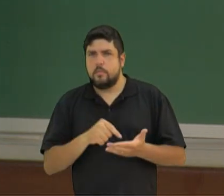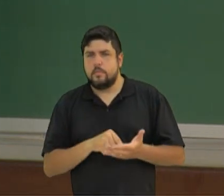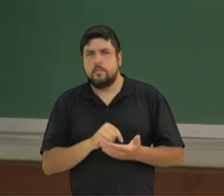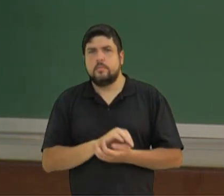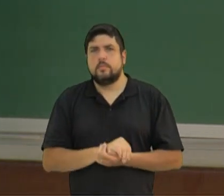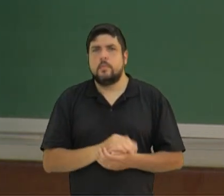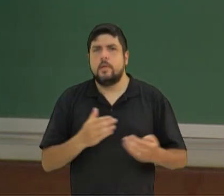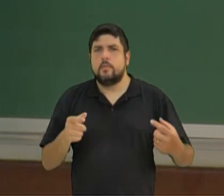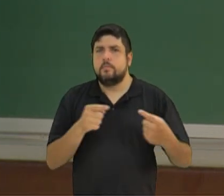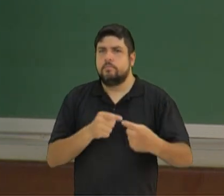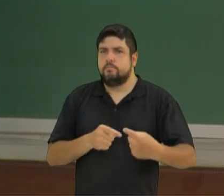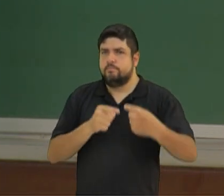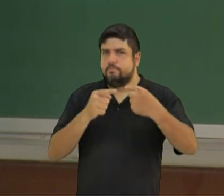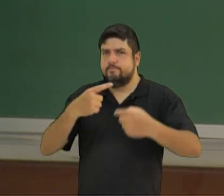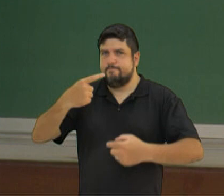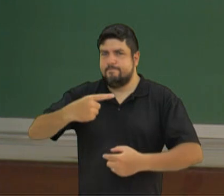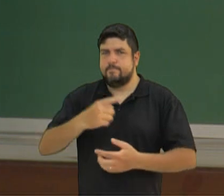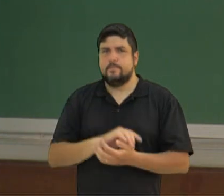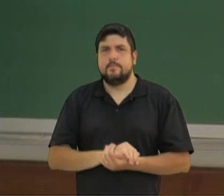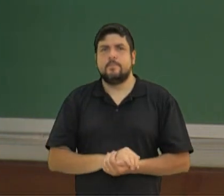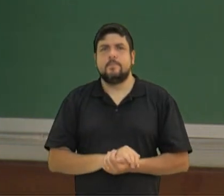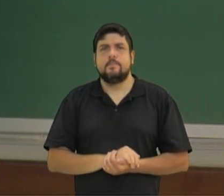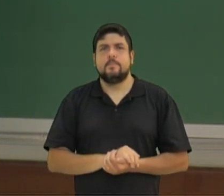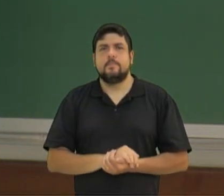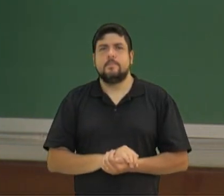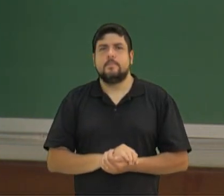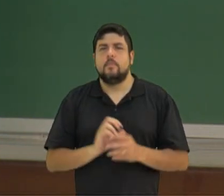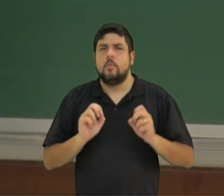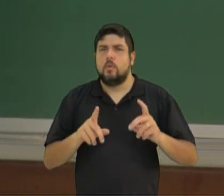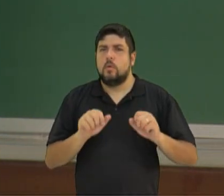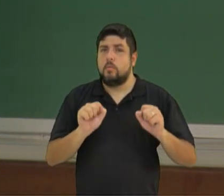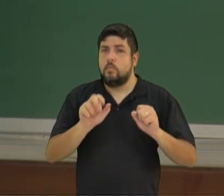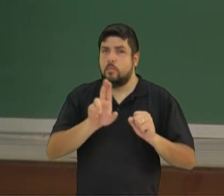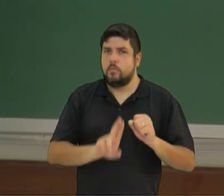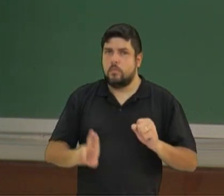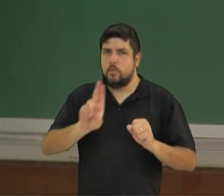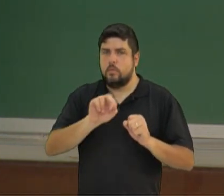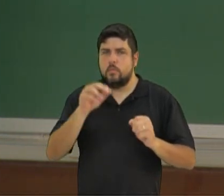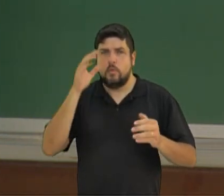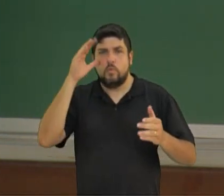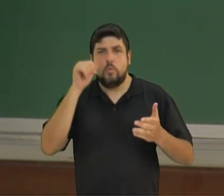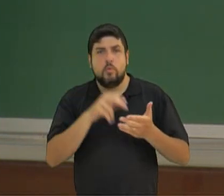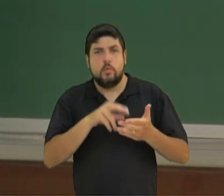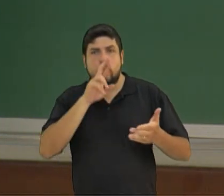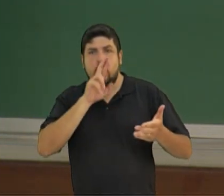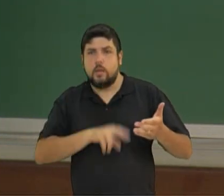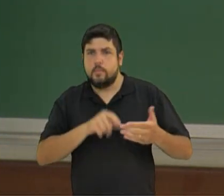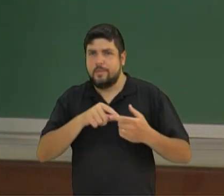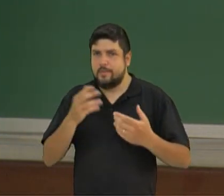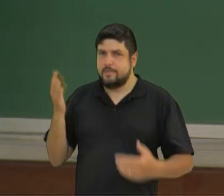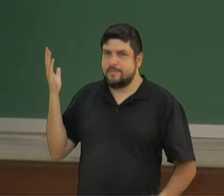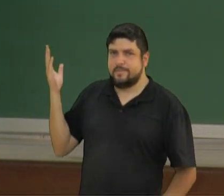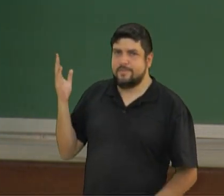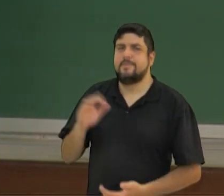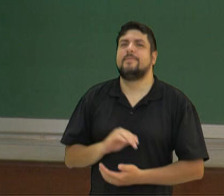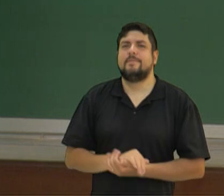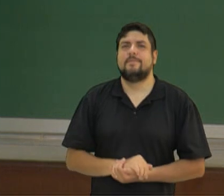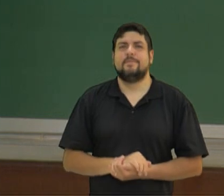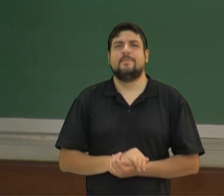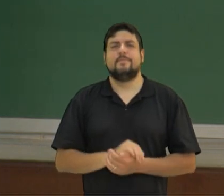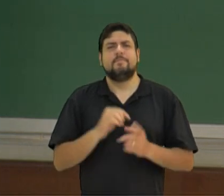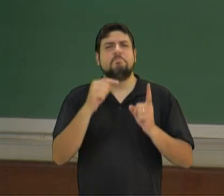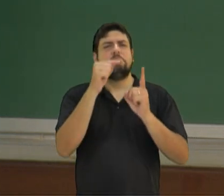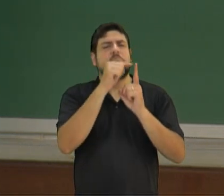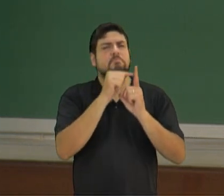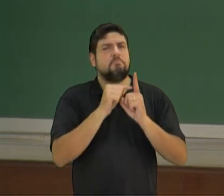material. Vamos para o nosso primeiro quiz da aula de hoje? E pode usar também para consultar, para responder o quiz. Que tipo de